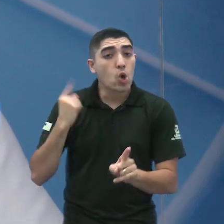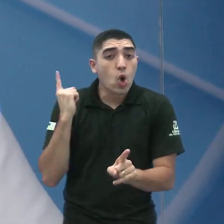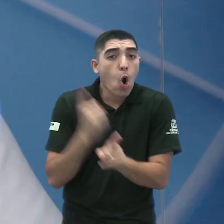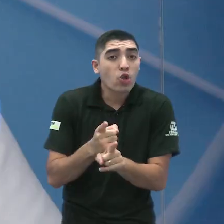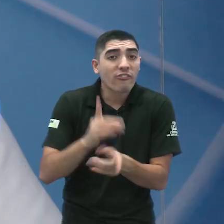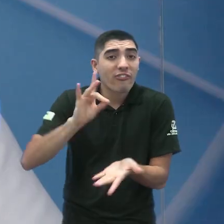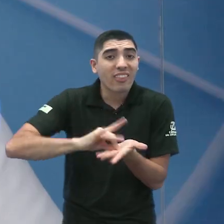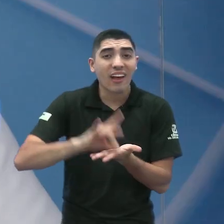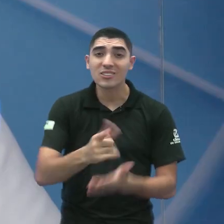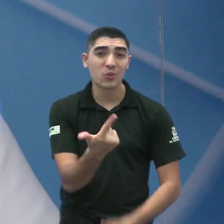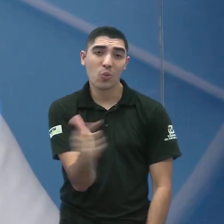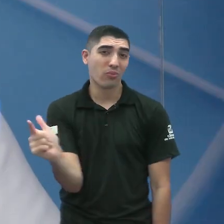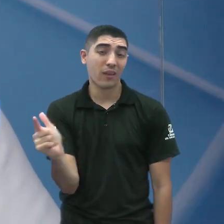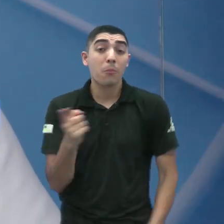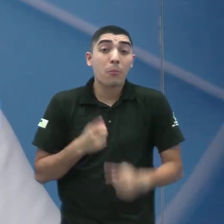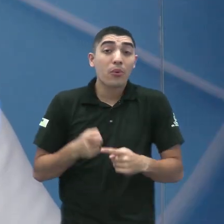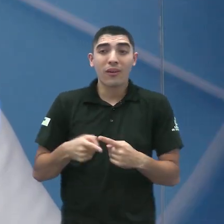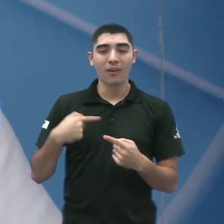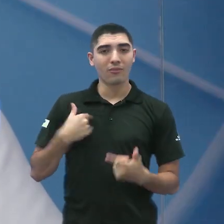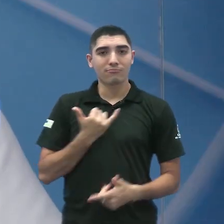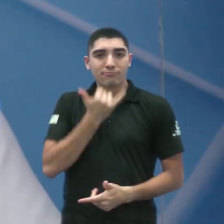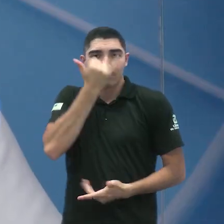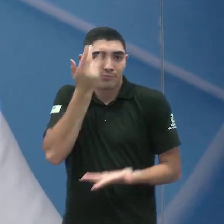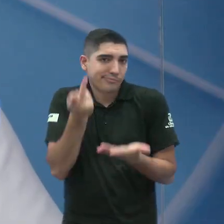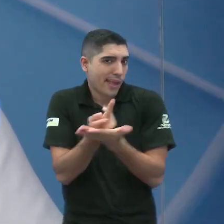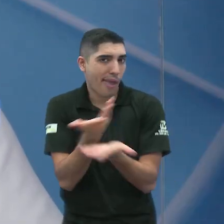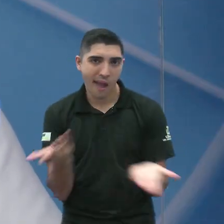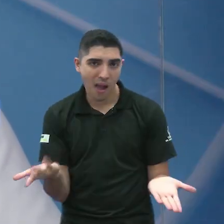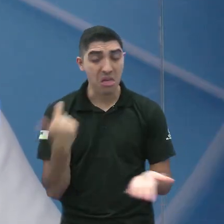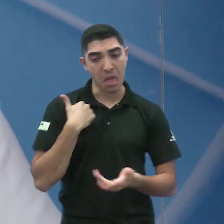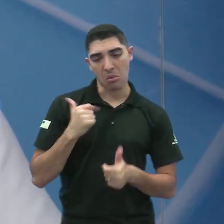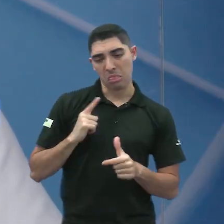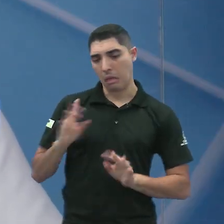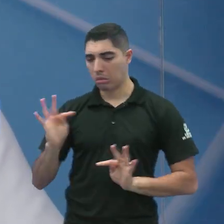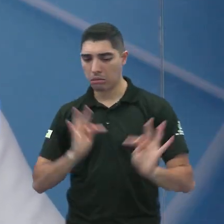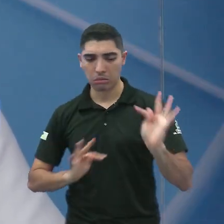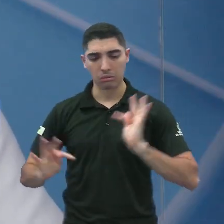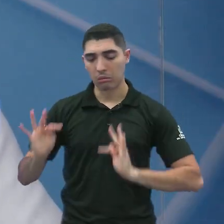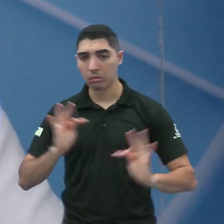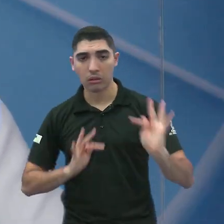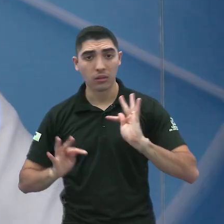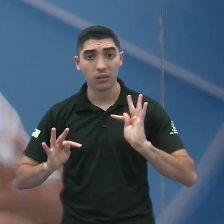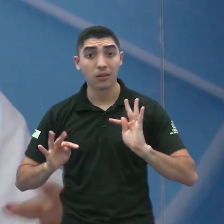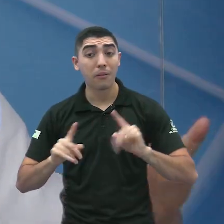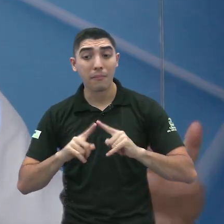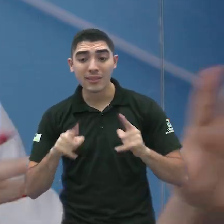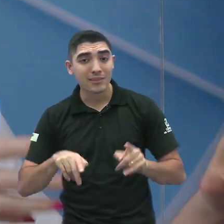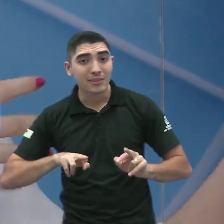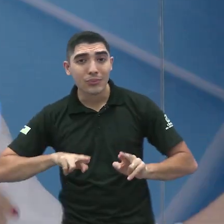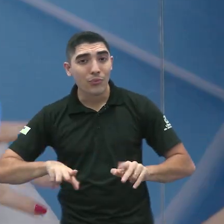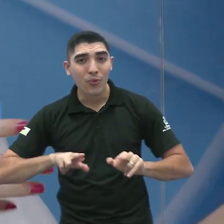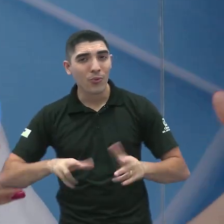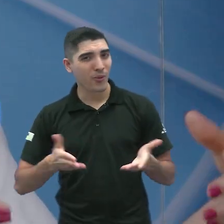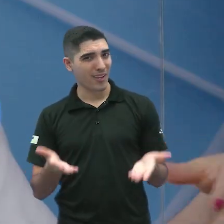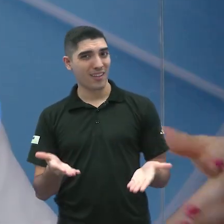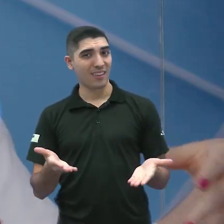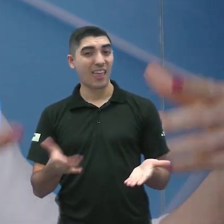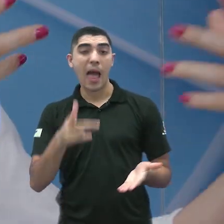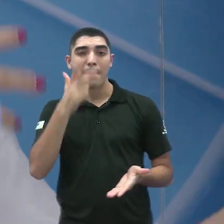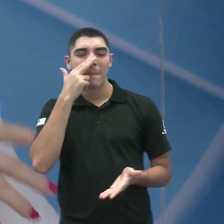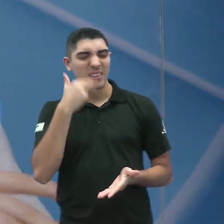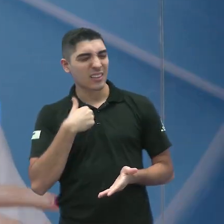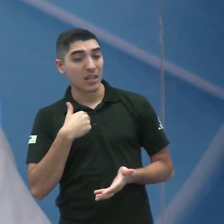está errado. Né? Então, assim, não é aquilo e você está tratando como se fosse, ou você deixa de investigar,